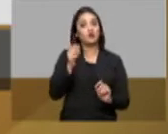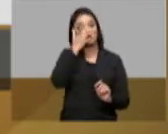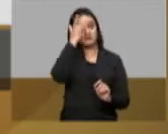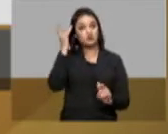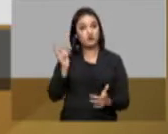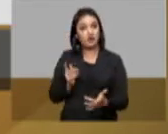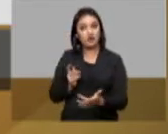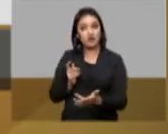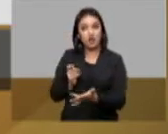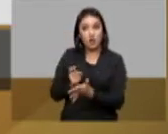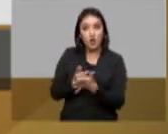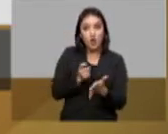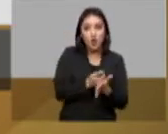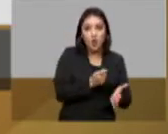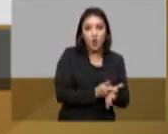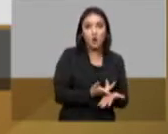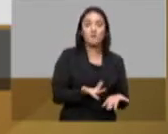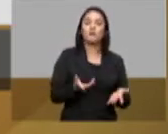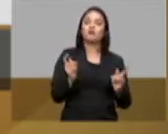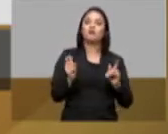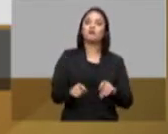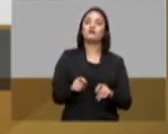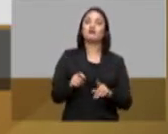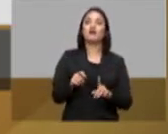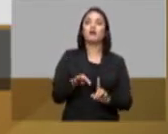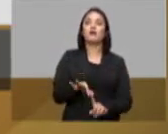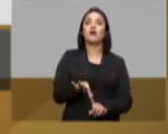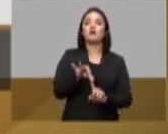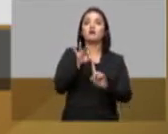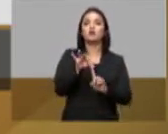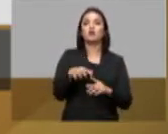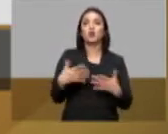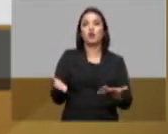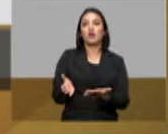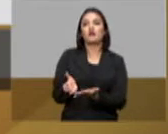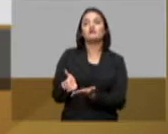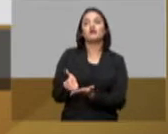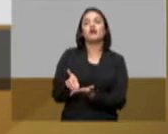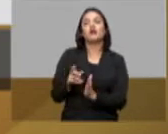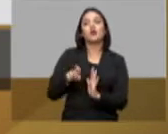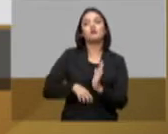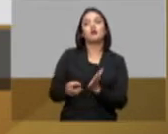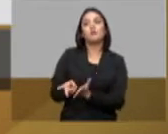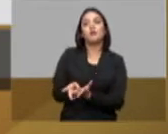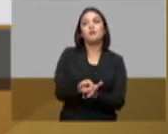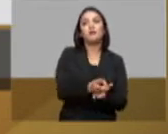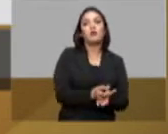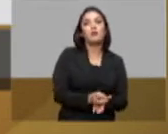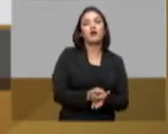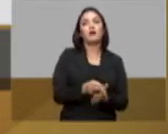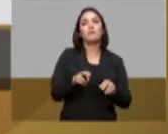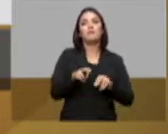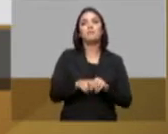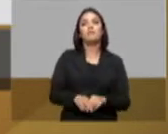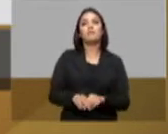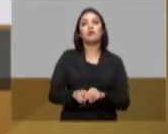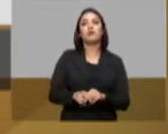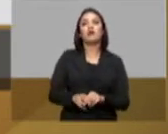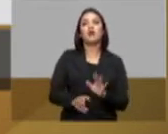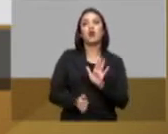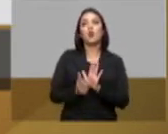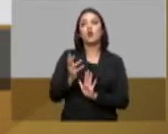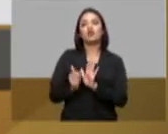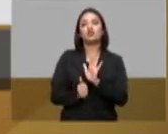atuam neste nicho pudessem optar por esse recolhimento com base no metro cúbico do álcool. Desse